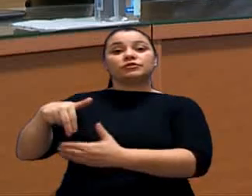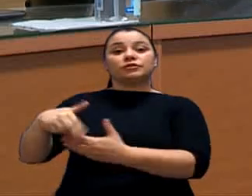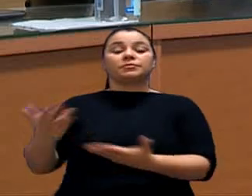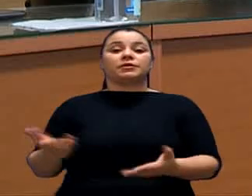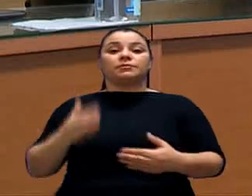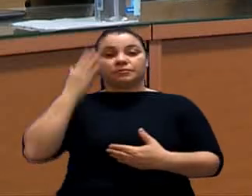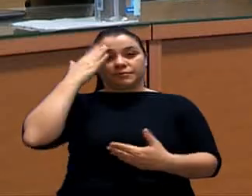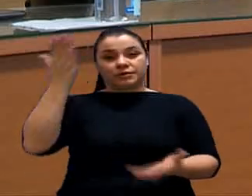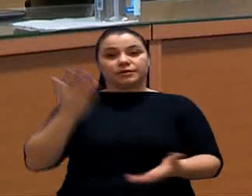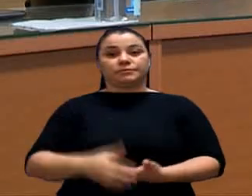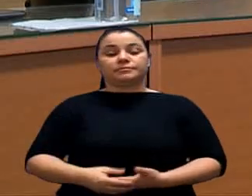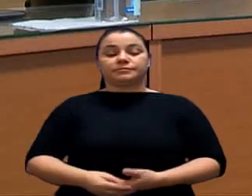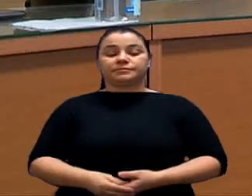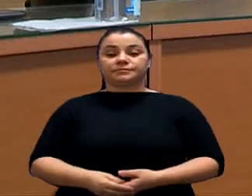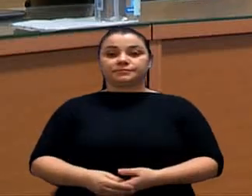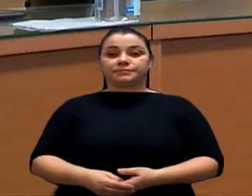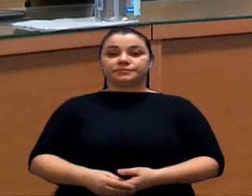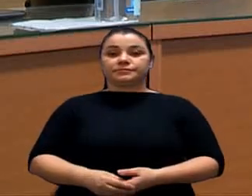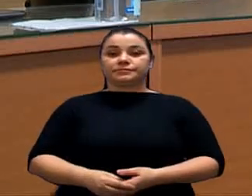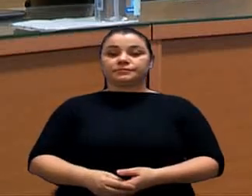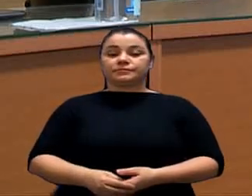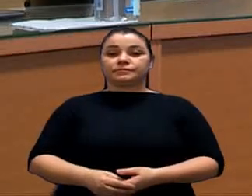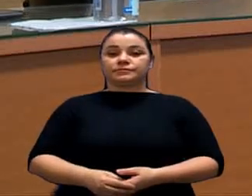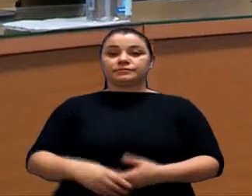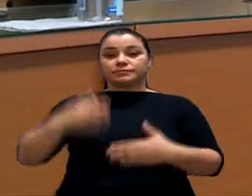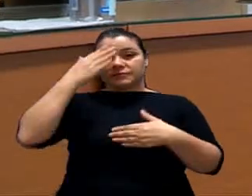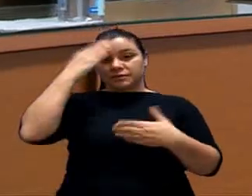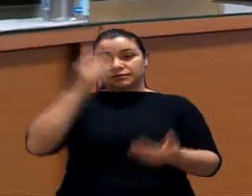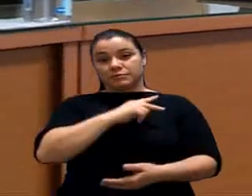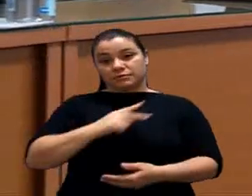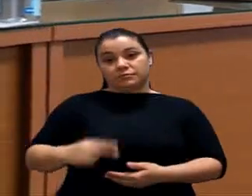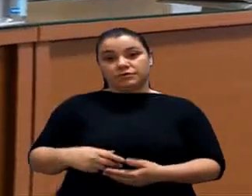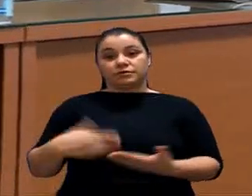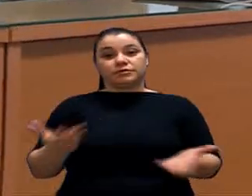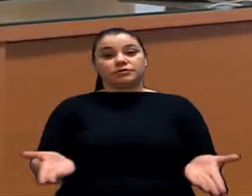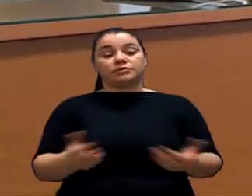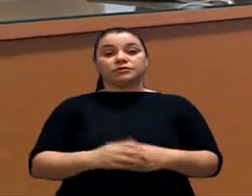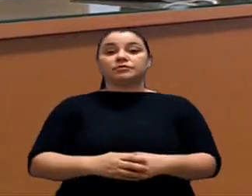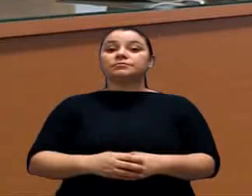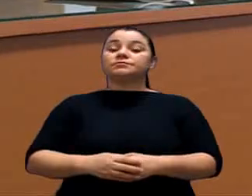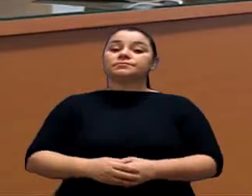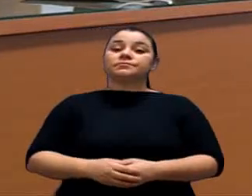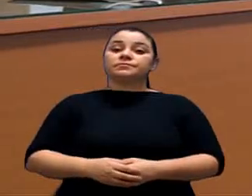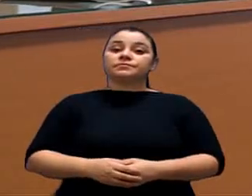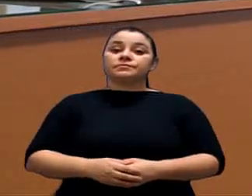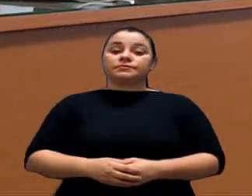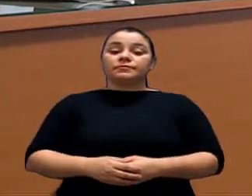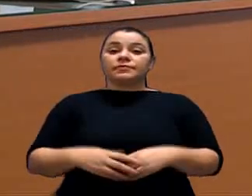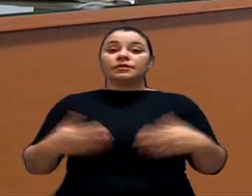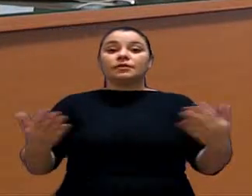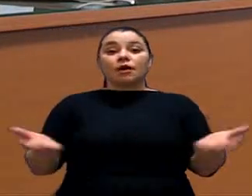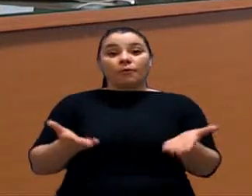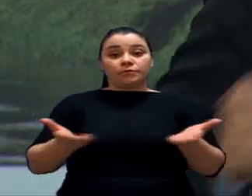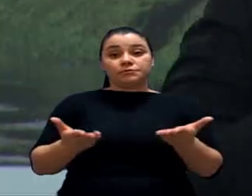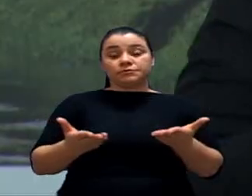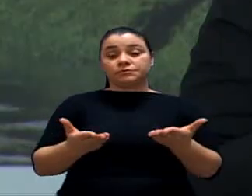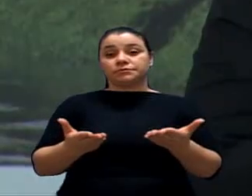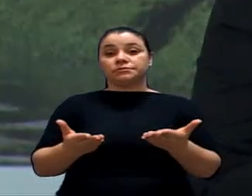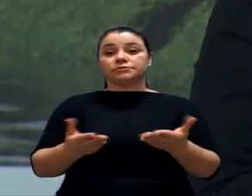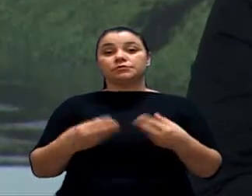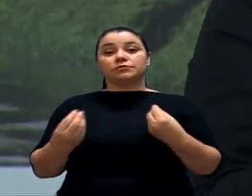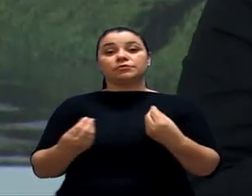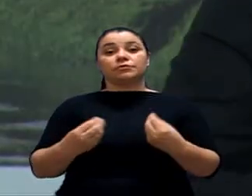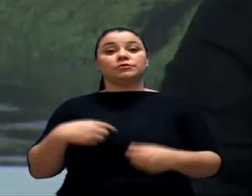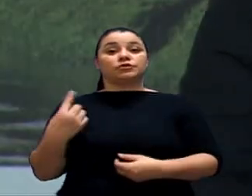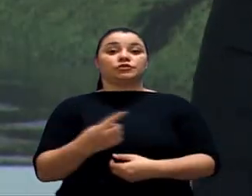Obrigado. Rapidinho. Obrigado, presidente em exercício, Fausto Pérez. Hoje, como